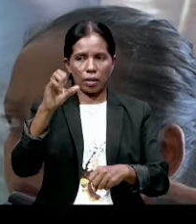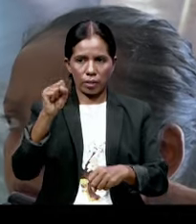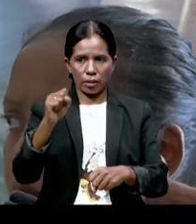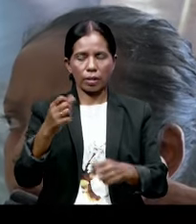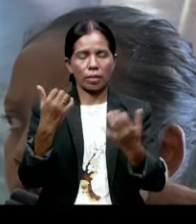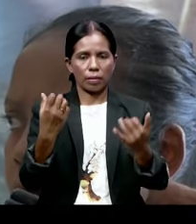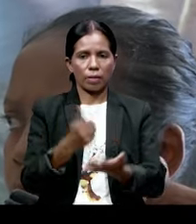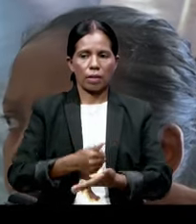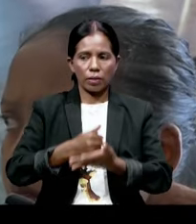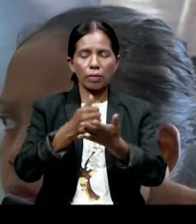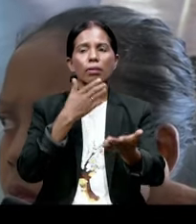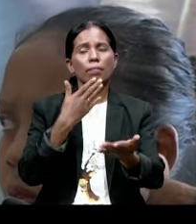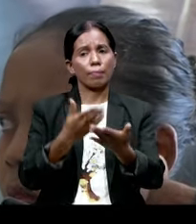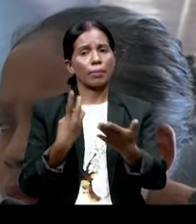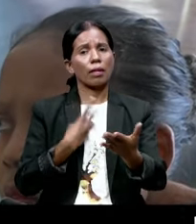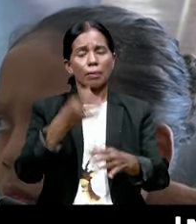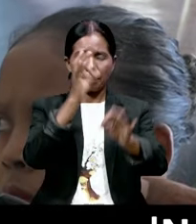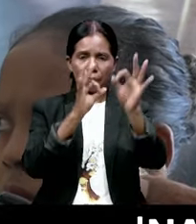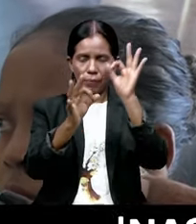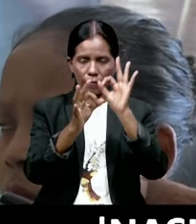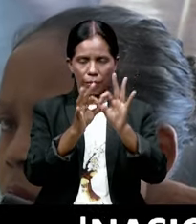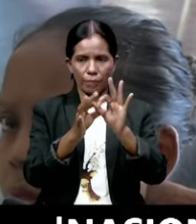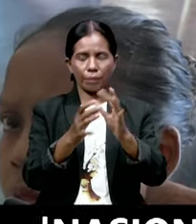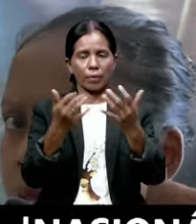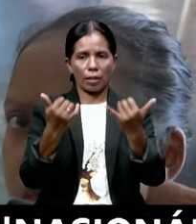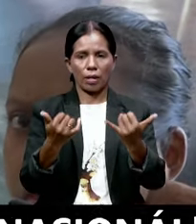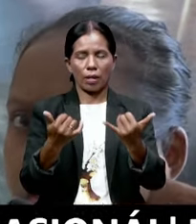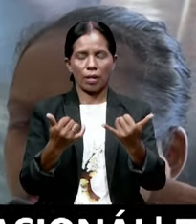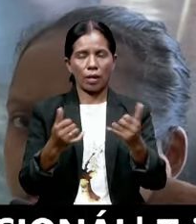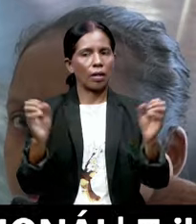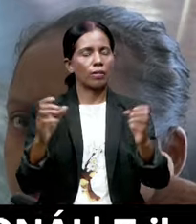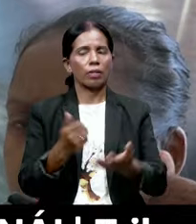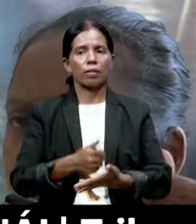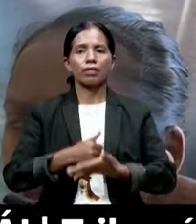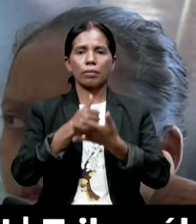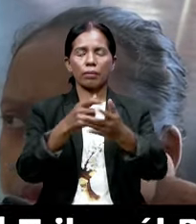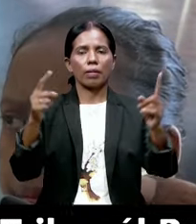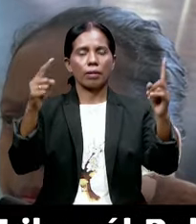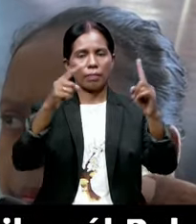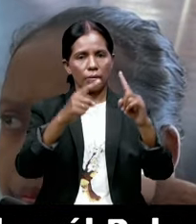ne bele facilita liu i ami fiar kadak ira ne bele laos de facilita ba iha